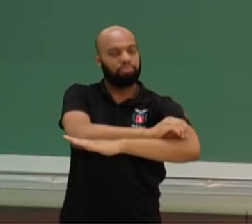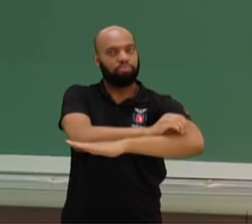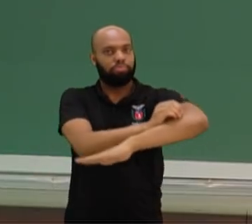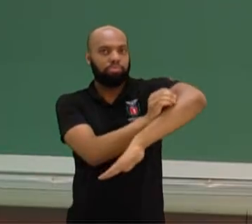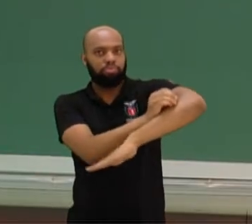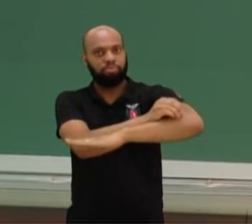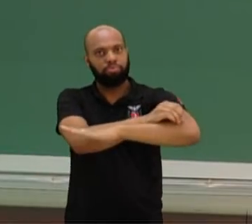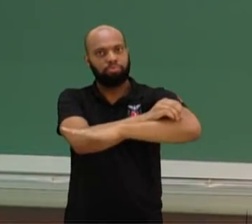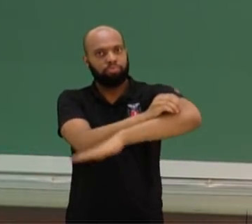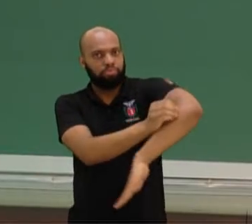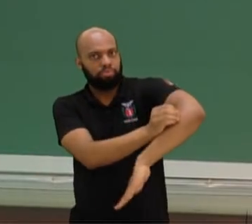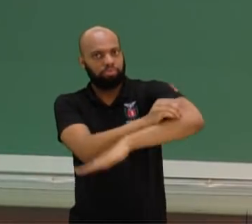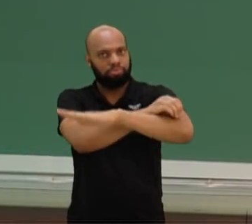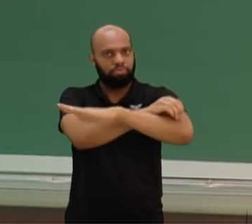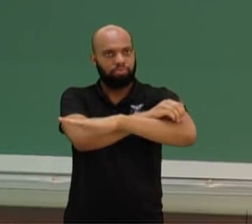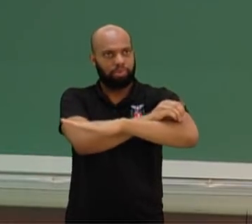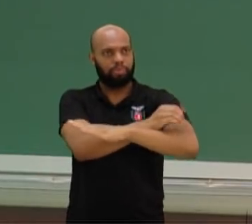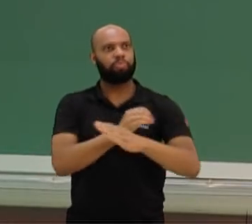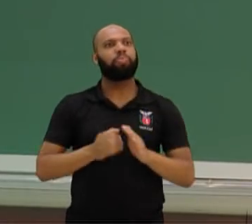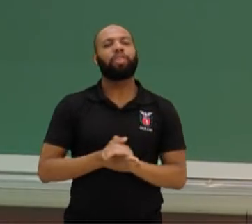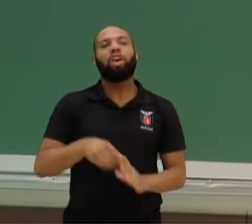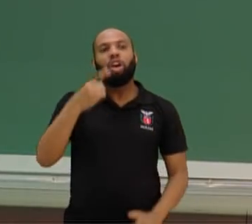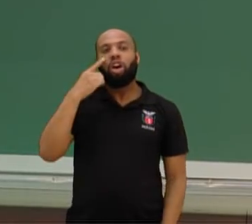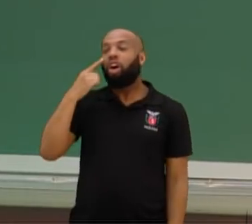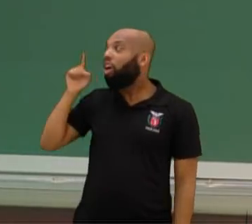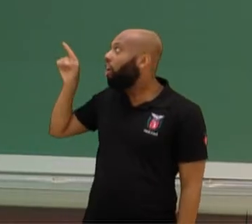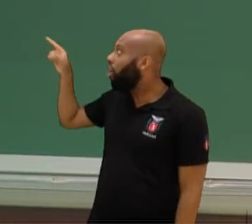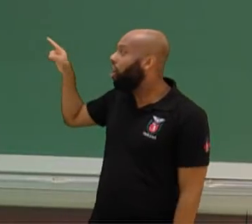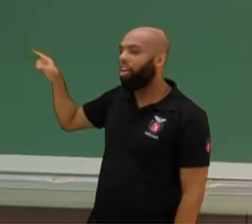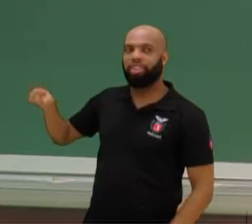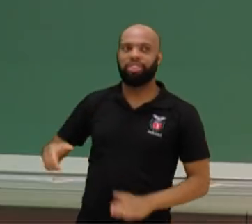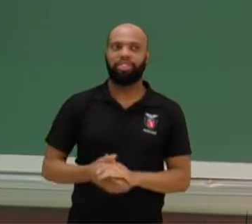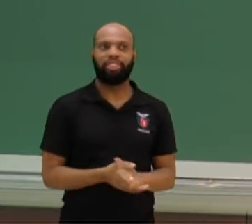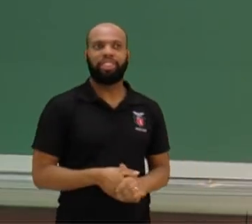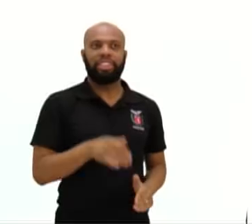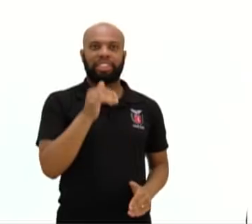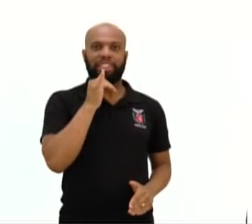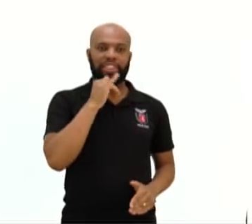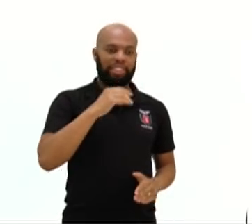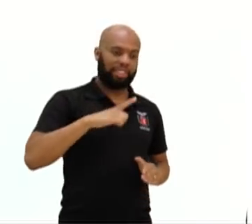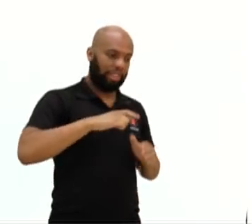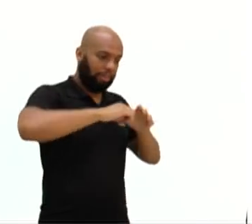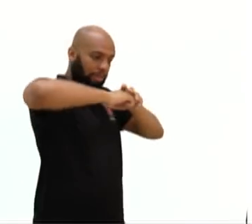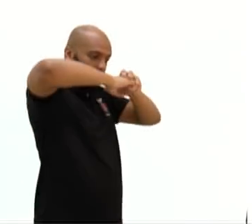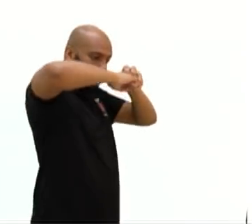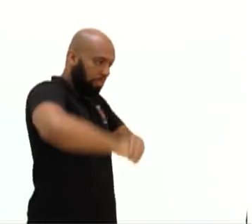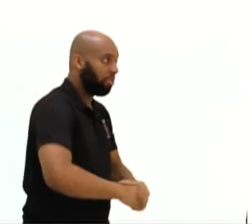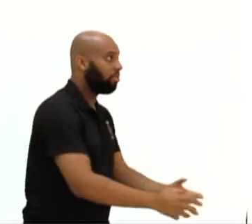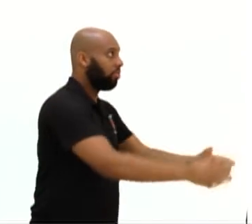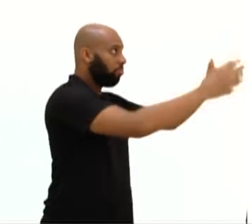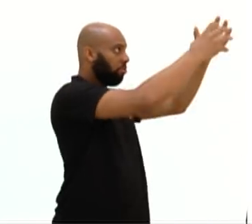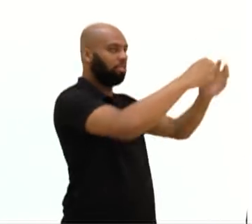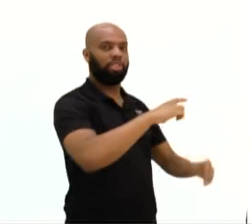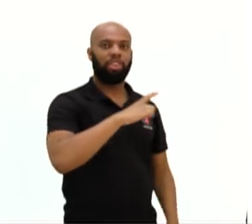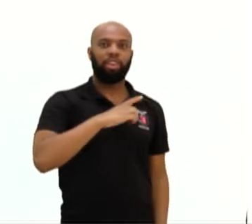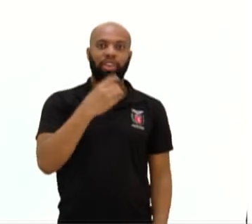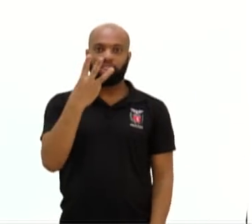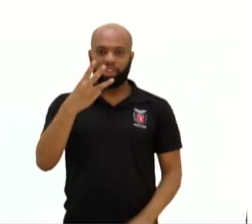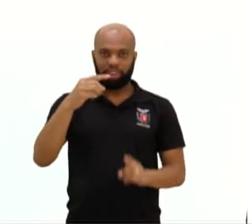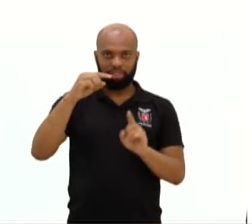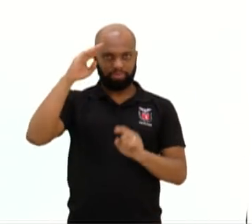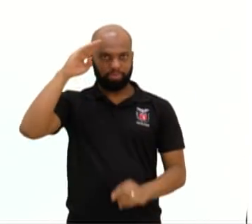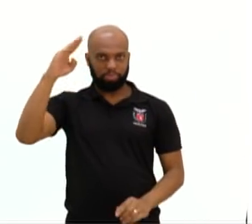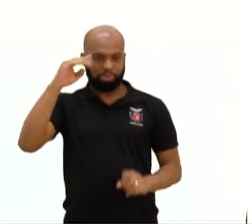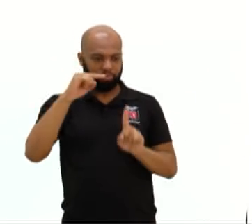montada. Então, a gente pode observar que uma alavanca tem 3 principais